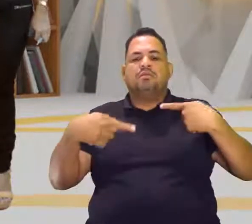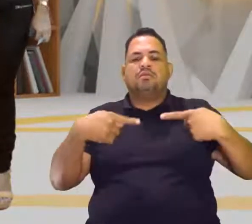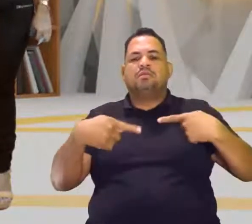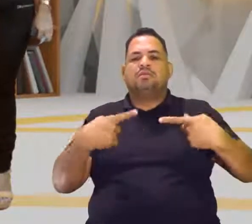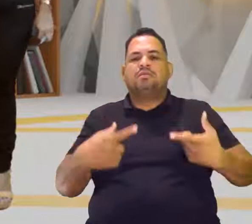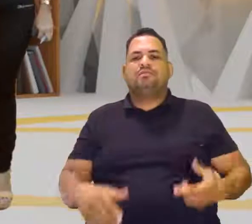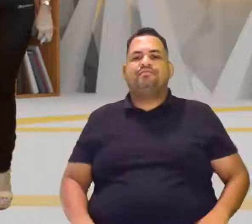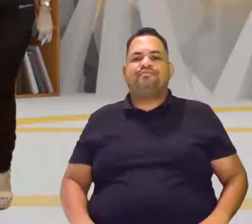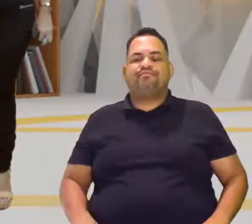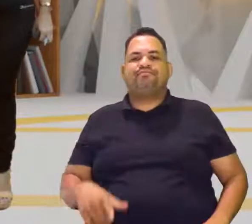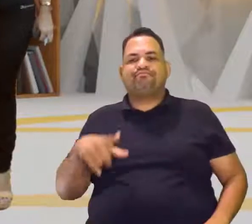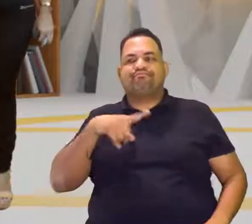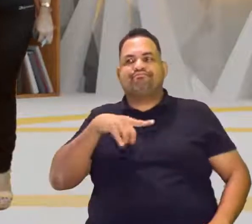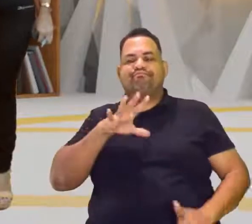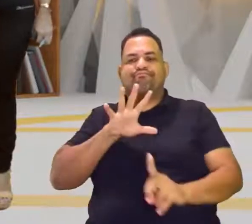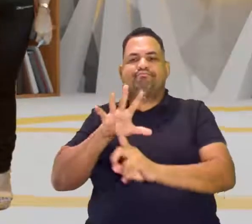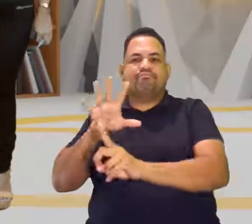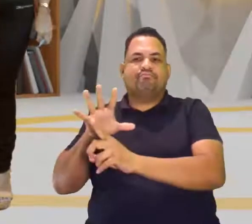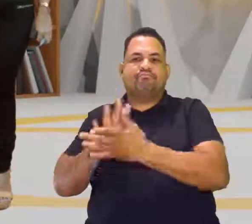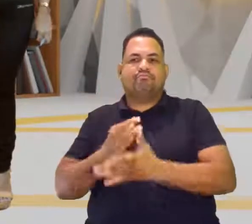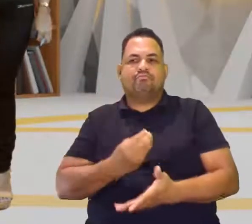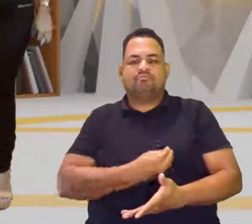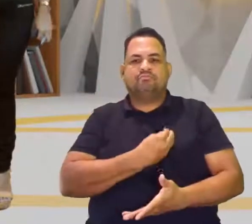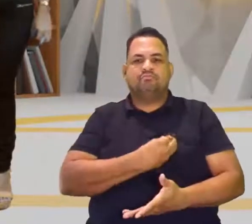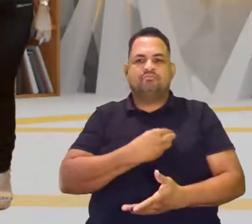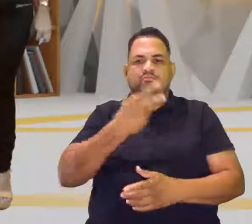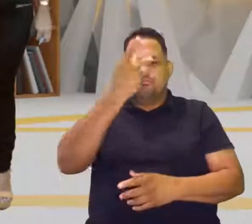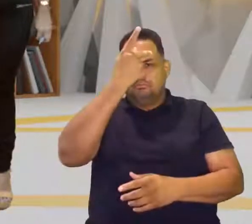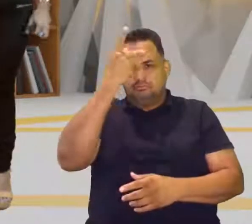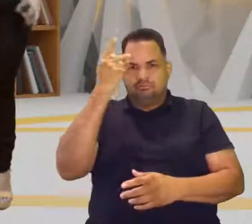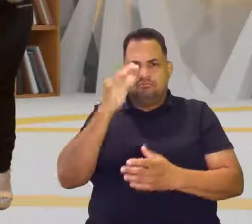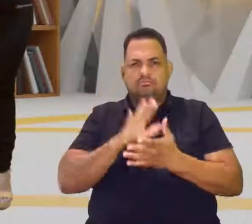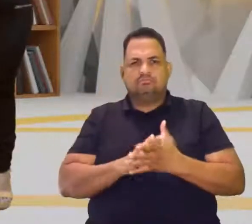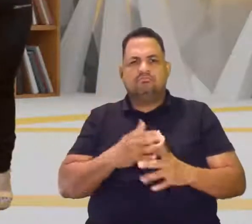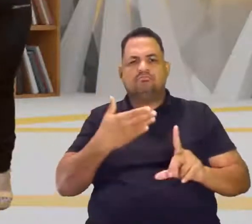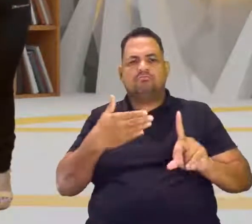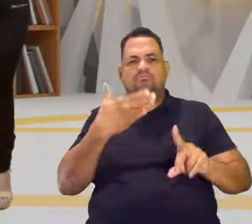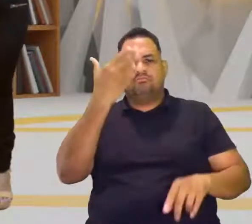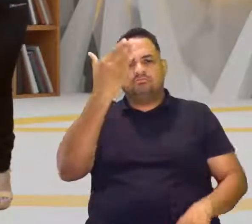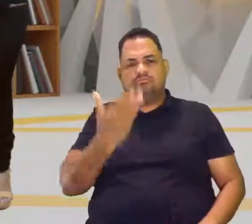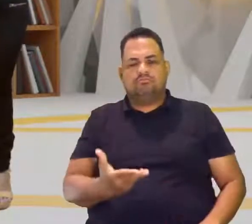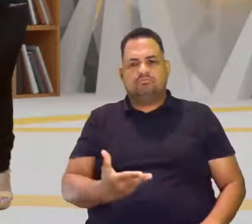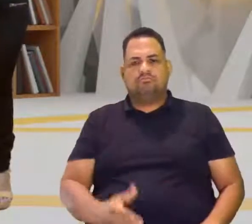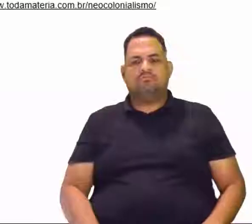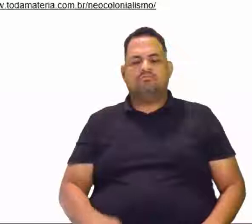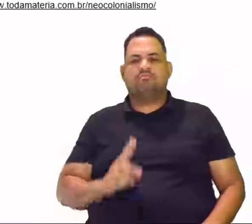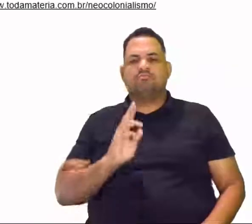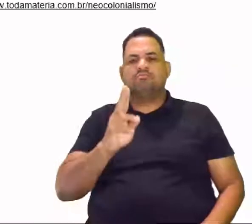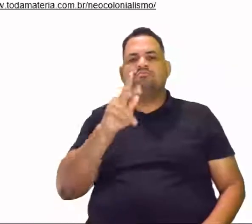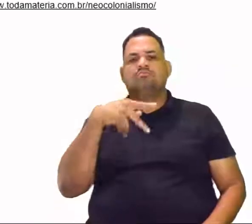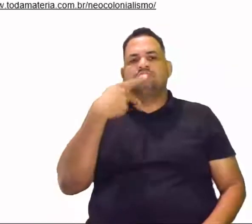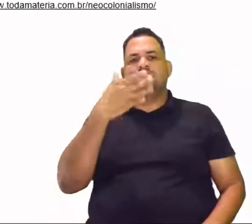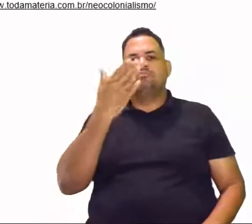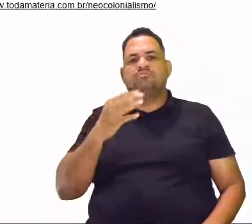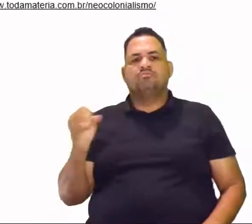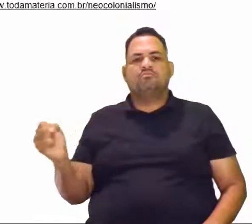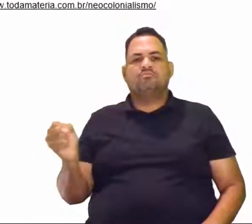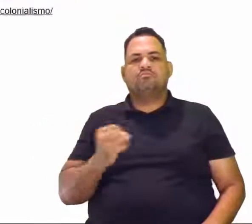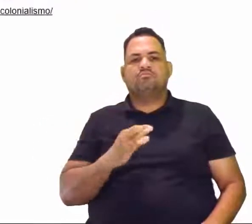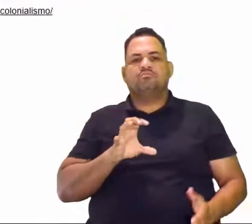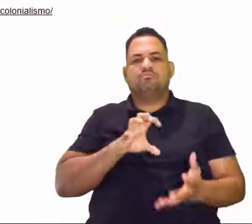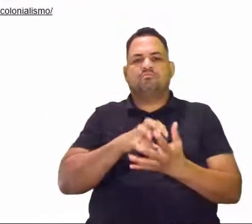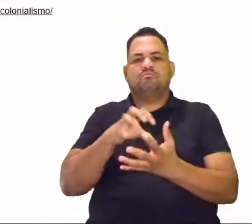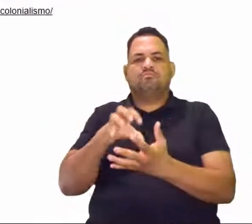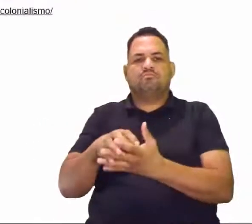né E isso tem uma interferência muito grande na vida dessas pessoas Então vamos ao quadro para gente continuar falando sobre o neo-colonialismo